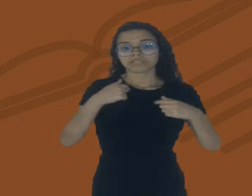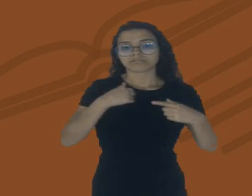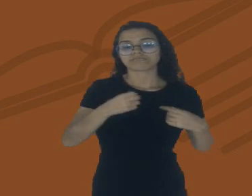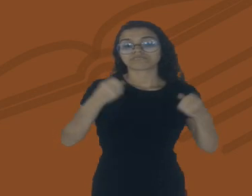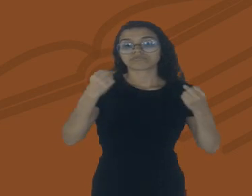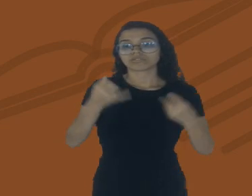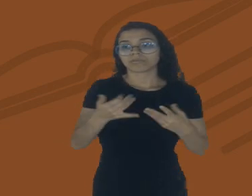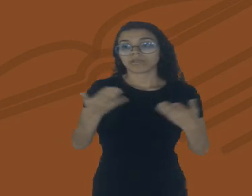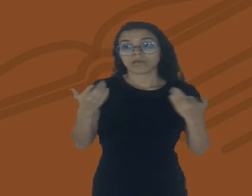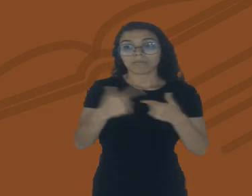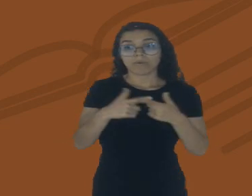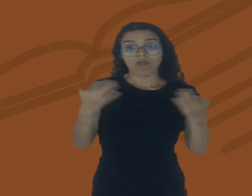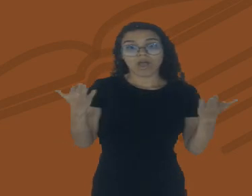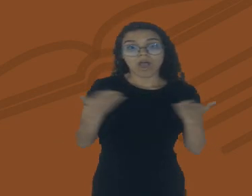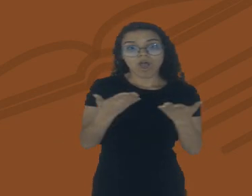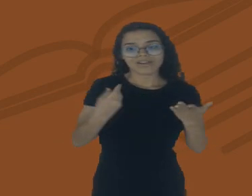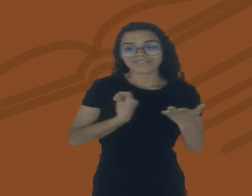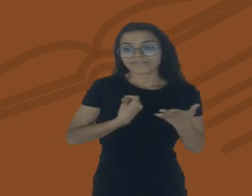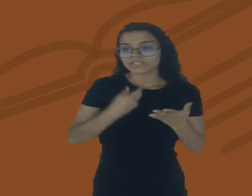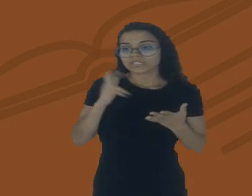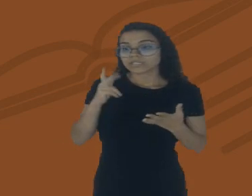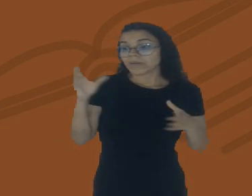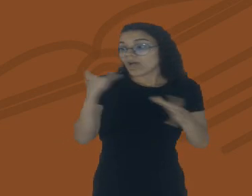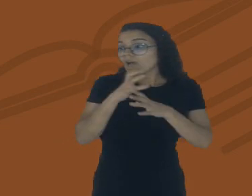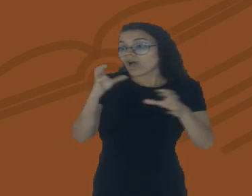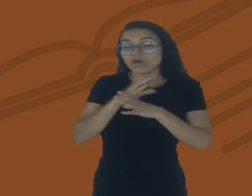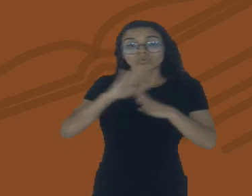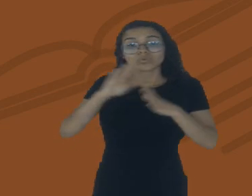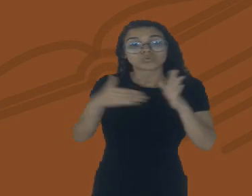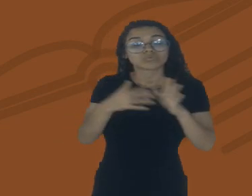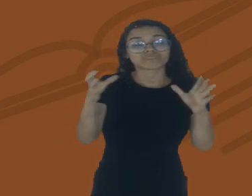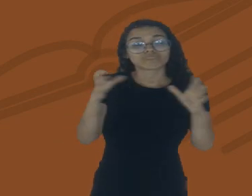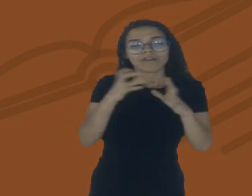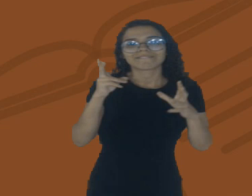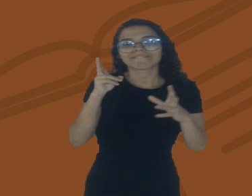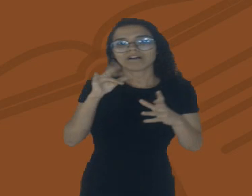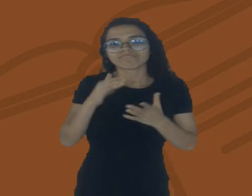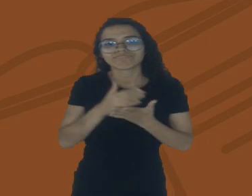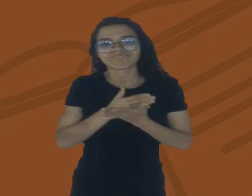momento tão acelerado, tão agoniante, a gente vai adquirindo